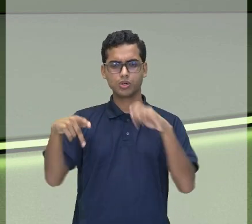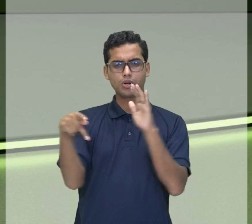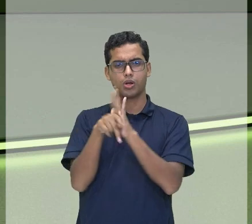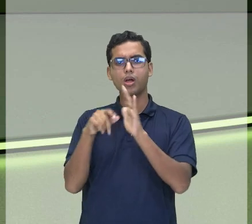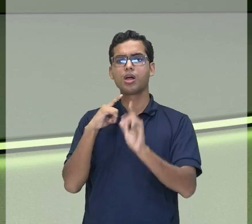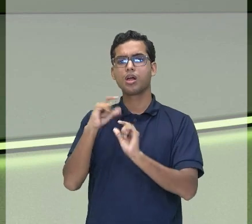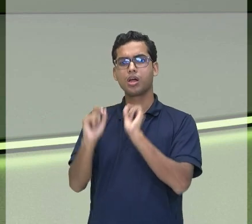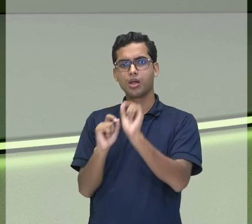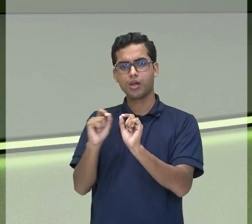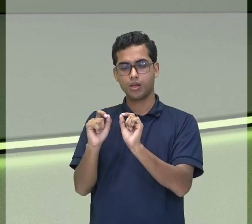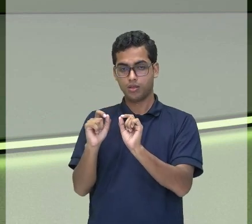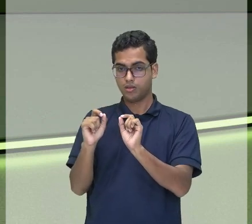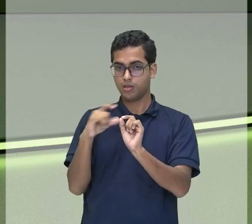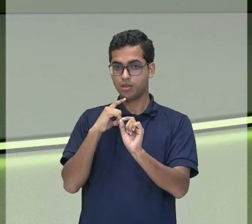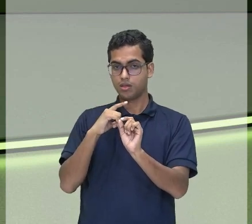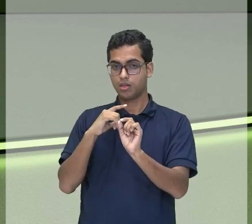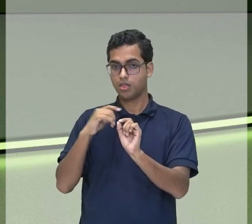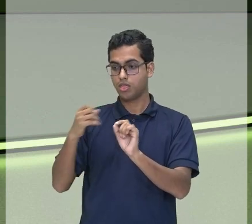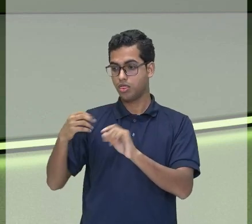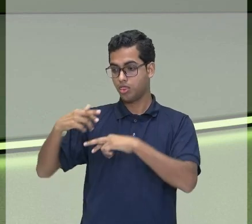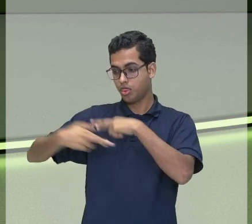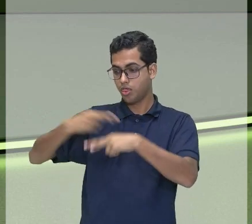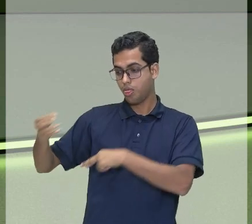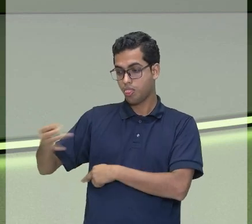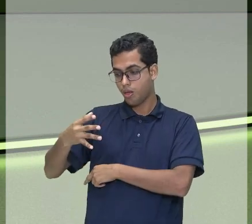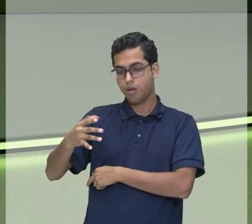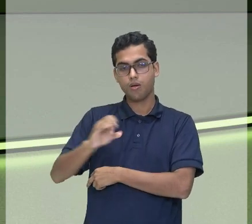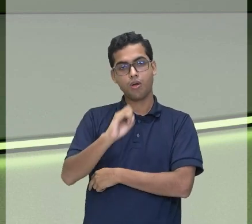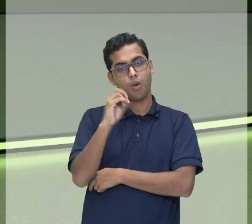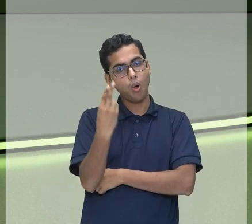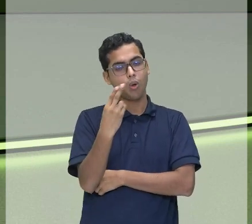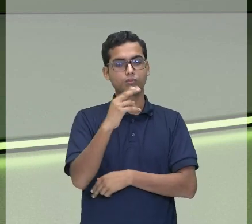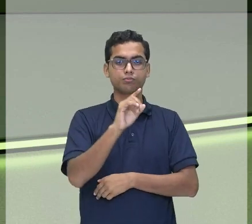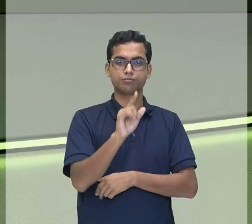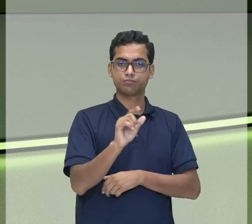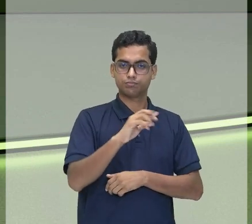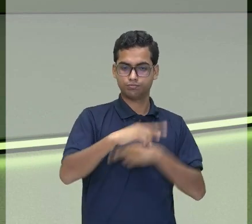não renováveis, e aprendemos também que existem diversos tipos de